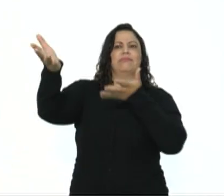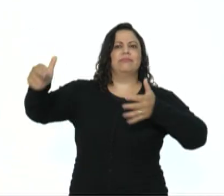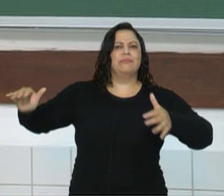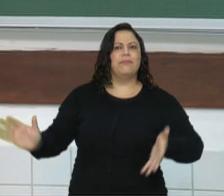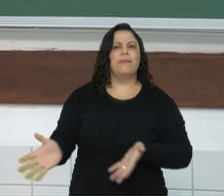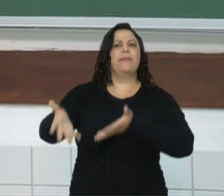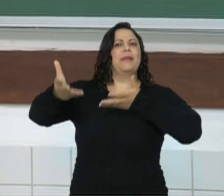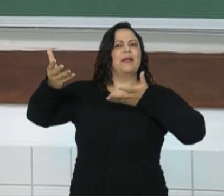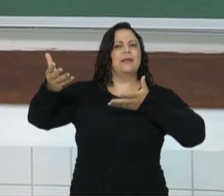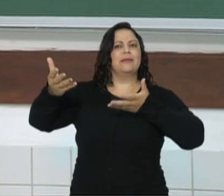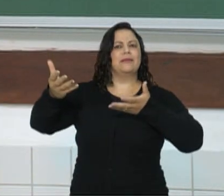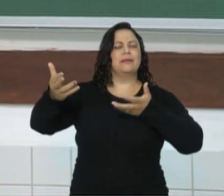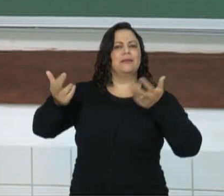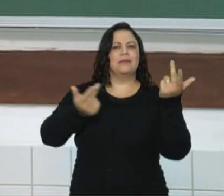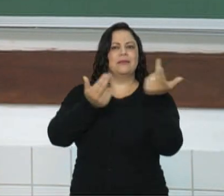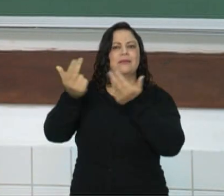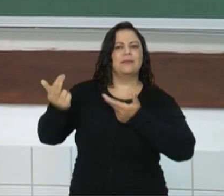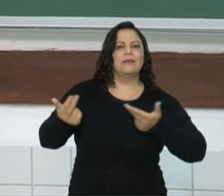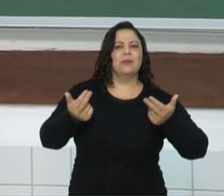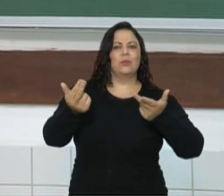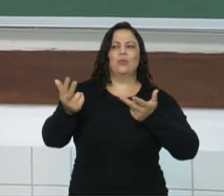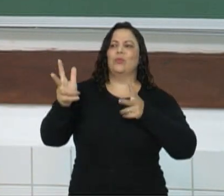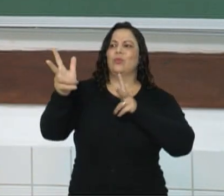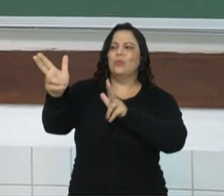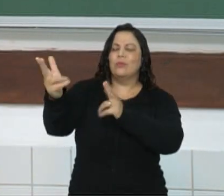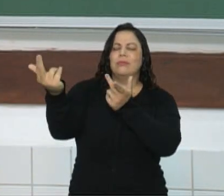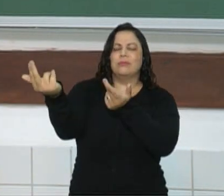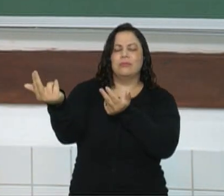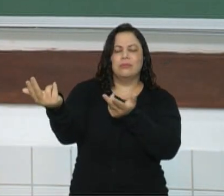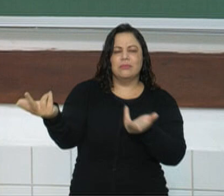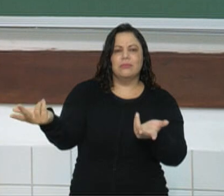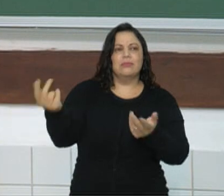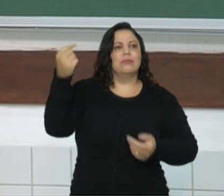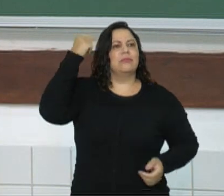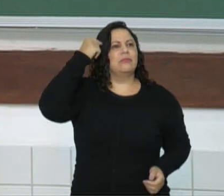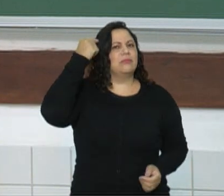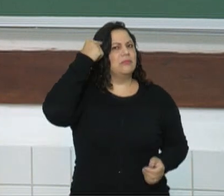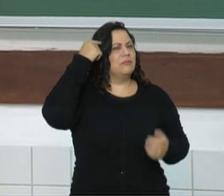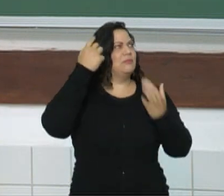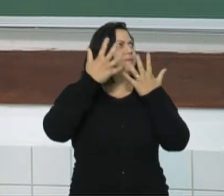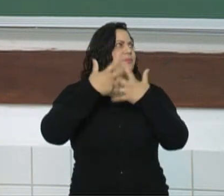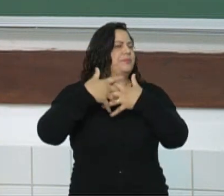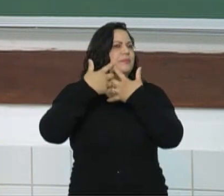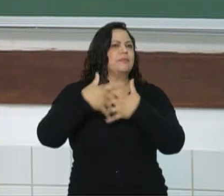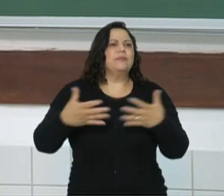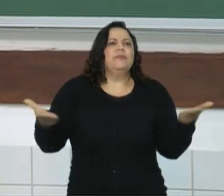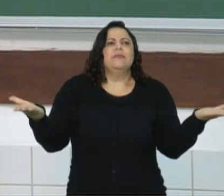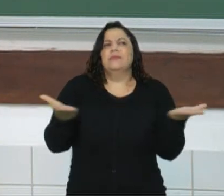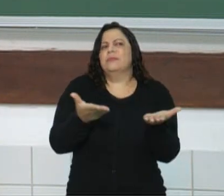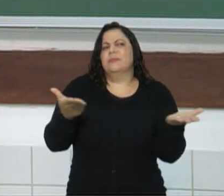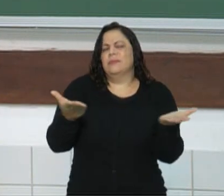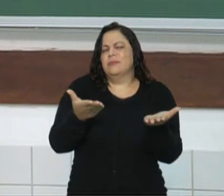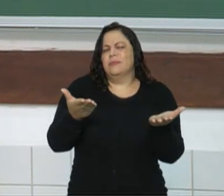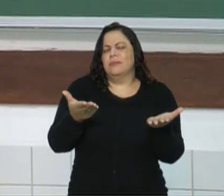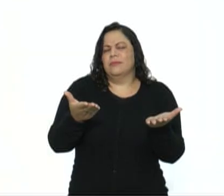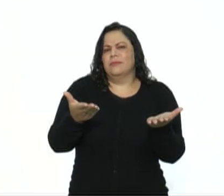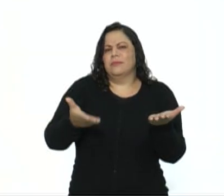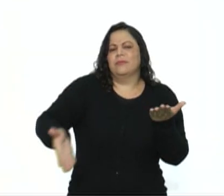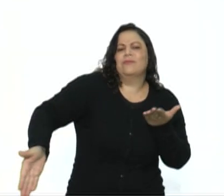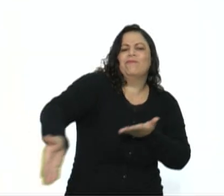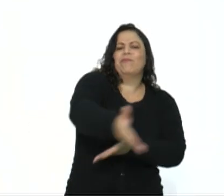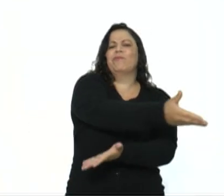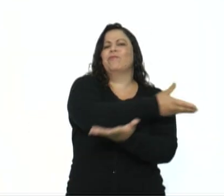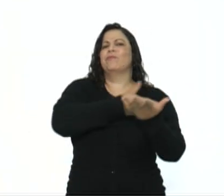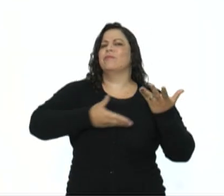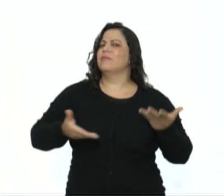grande questão agora, para a gente pensar, é justamente a partir desse ciclo. Então vamos pensar nessa pergunta